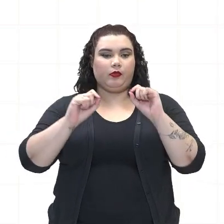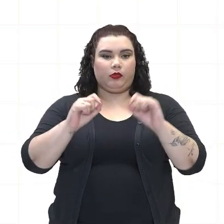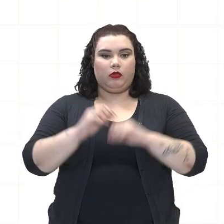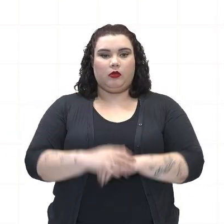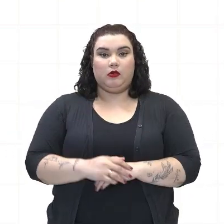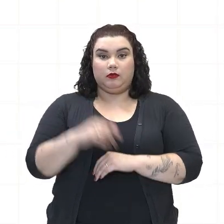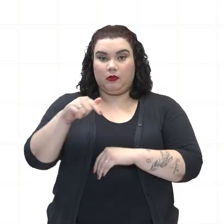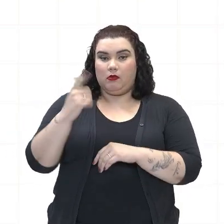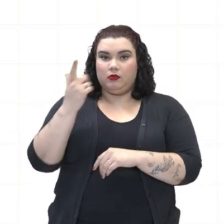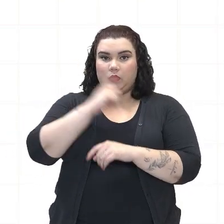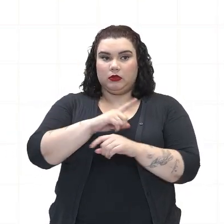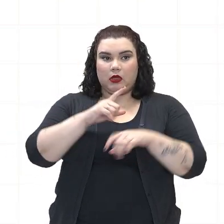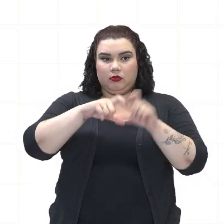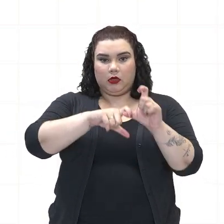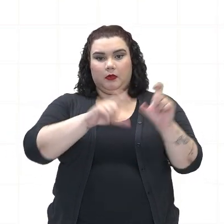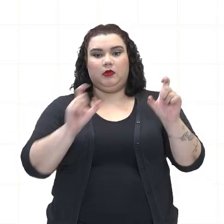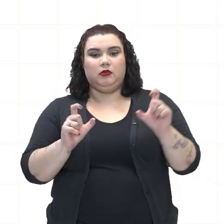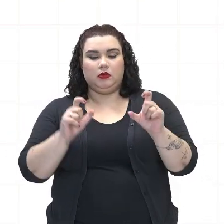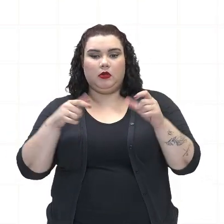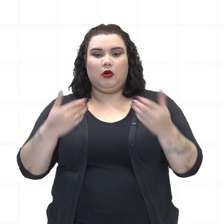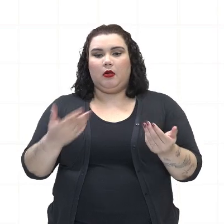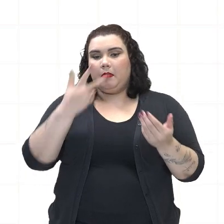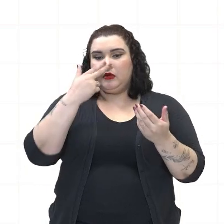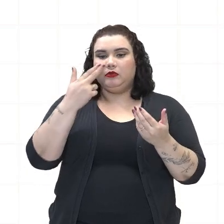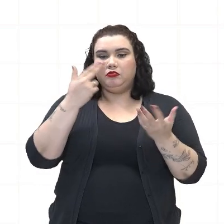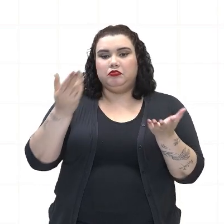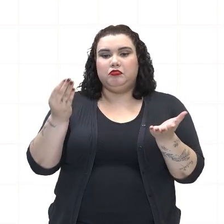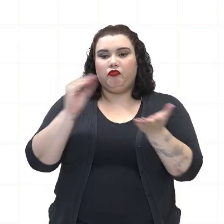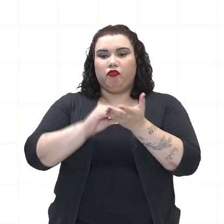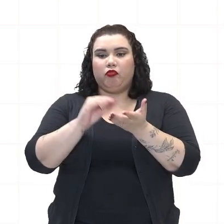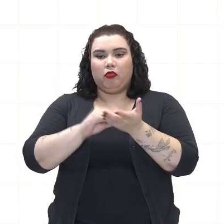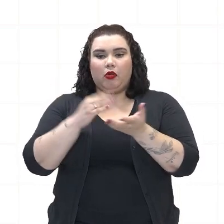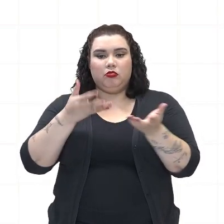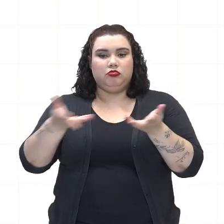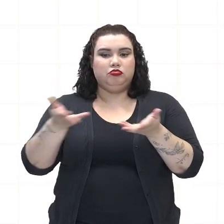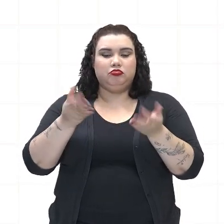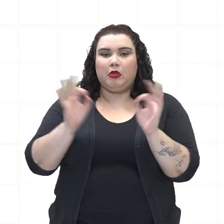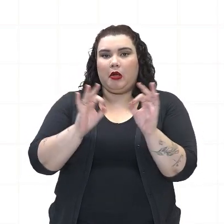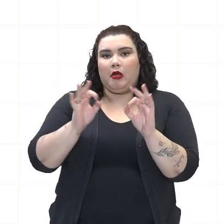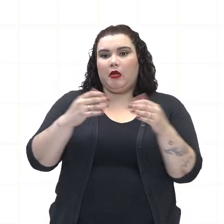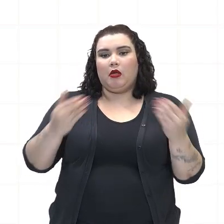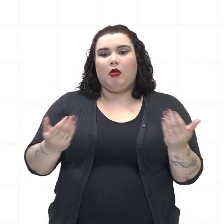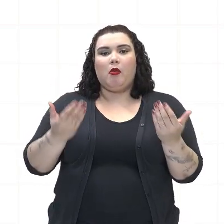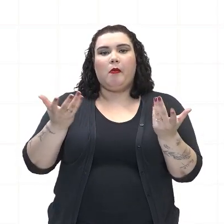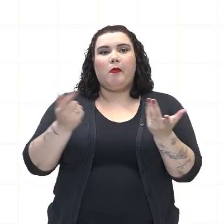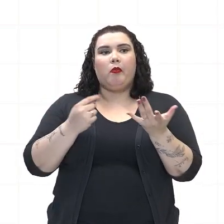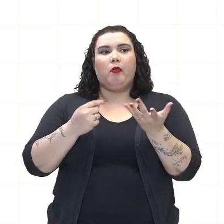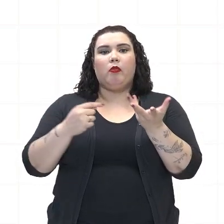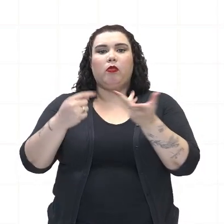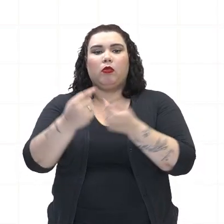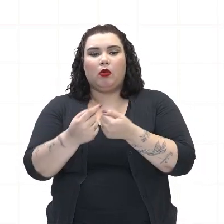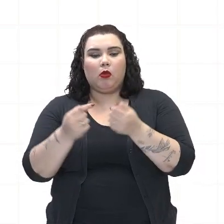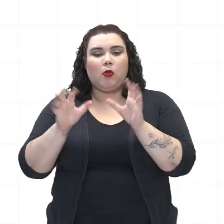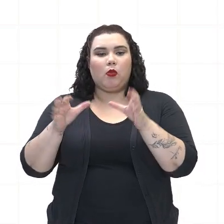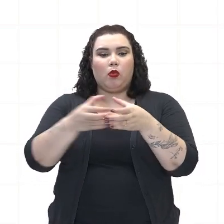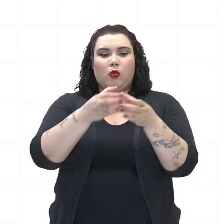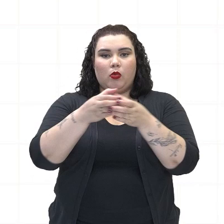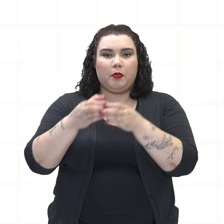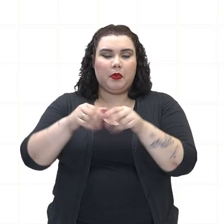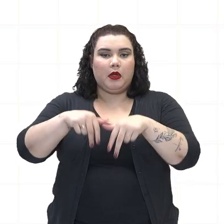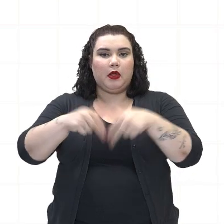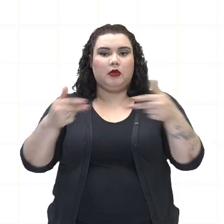tornaram independentes, ficou como se fosse uma coisa solta. Então, esses países, quais vão ser os grupos étnicos que